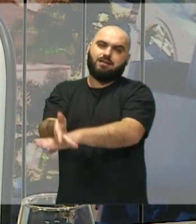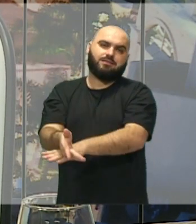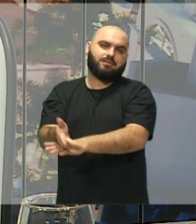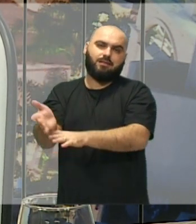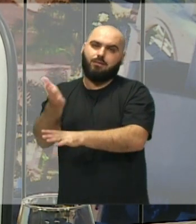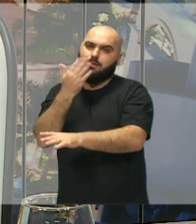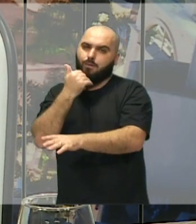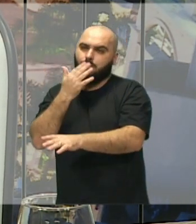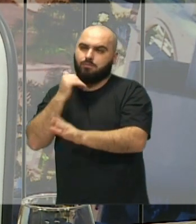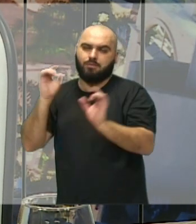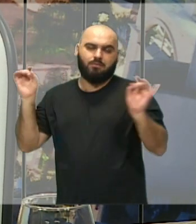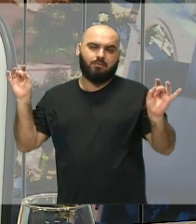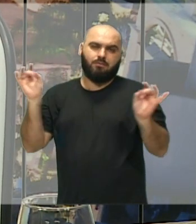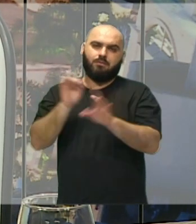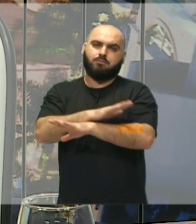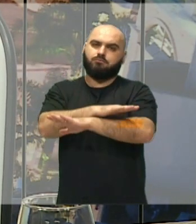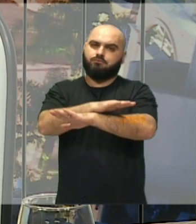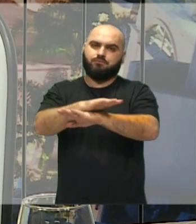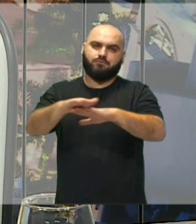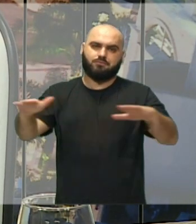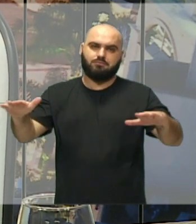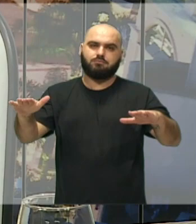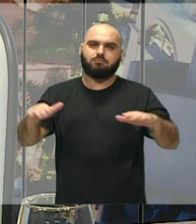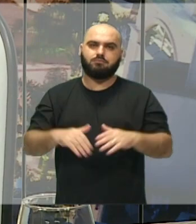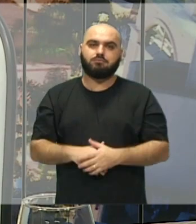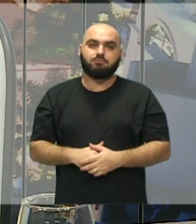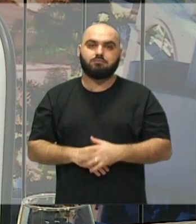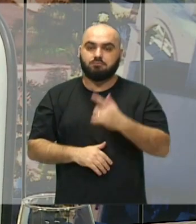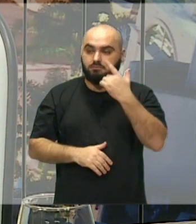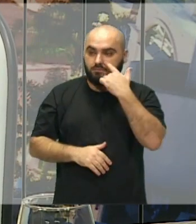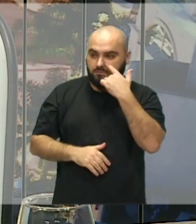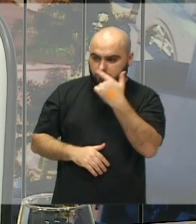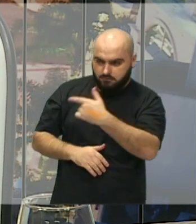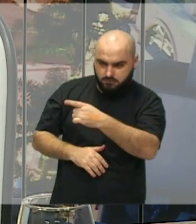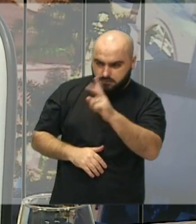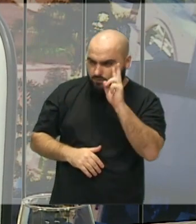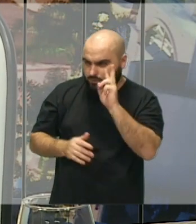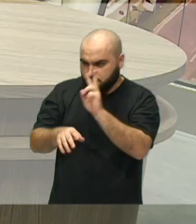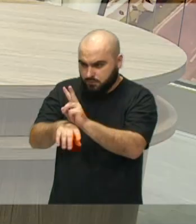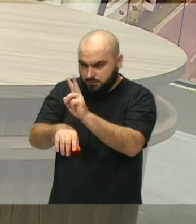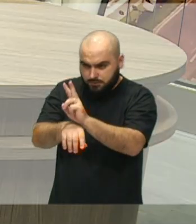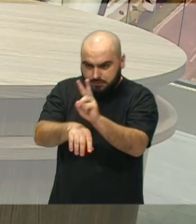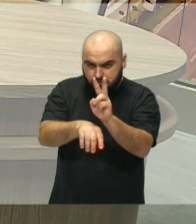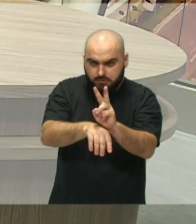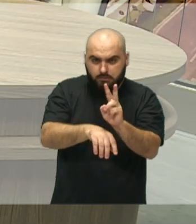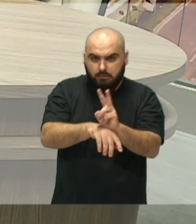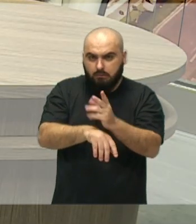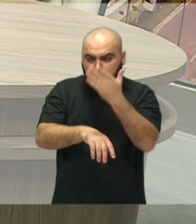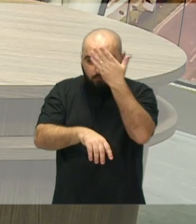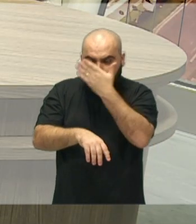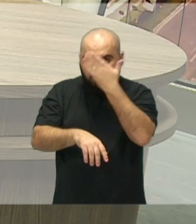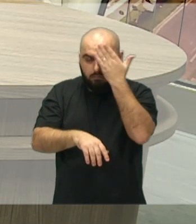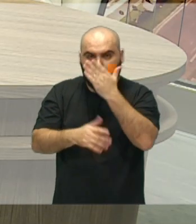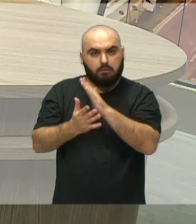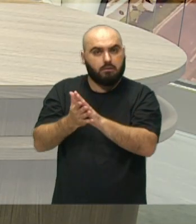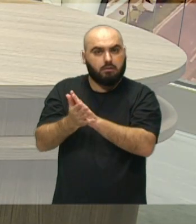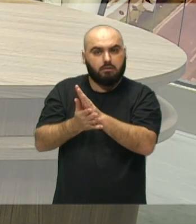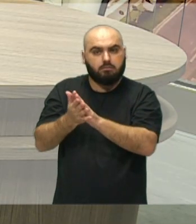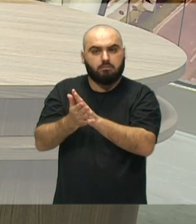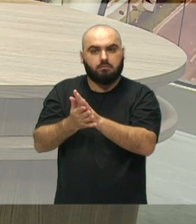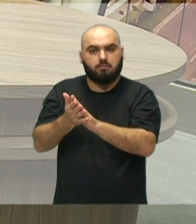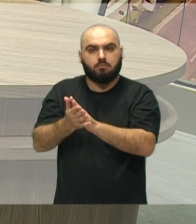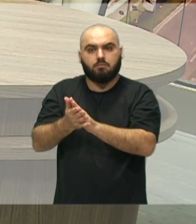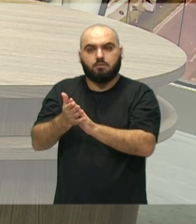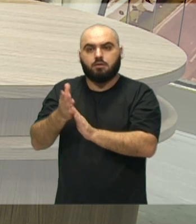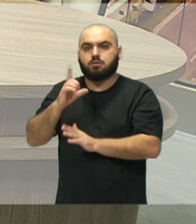então, nossa, eu por muito tempo monitorava animais lá e você não via muitos, era escasso de